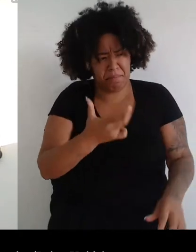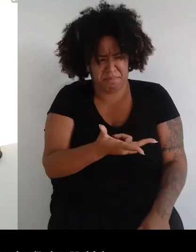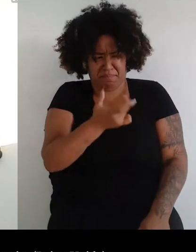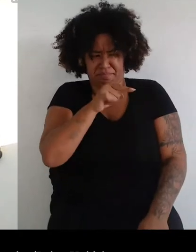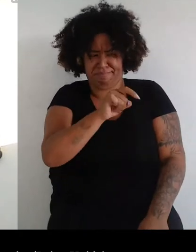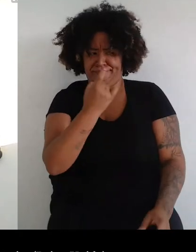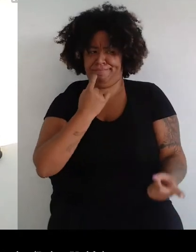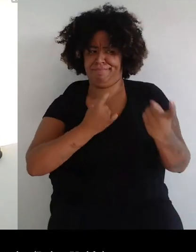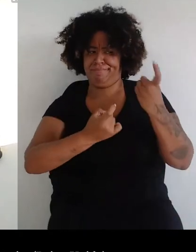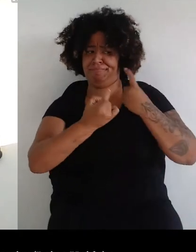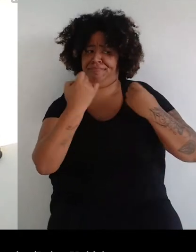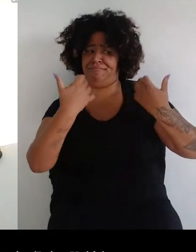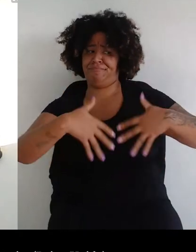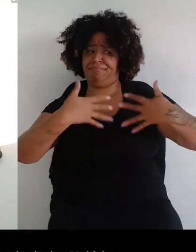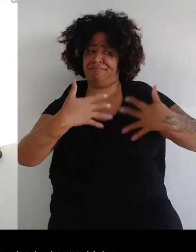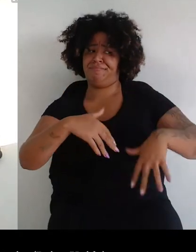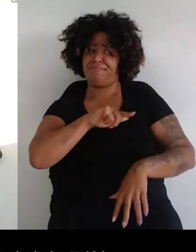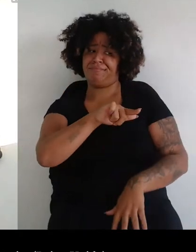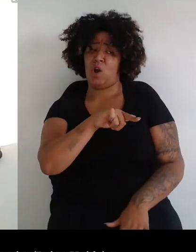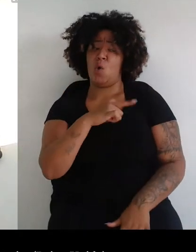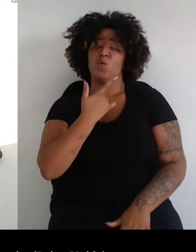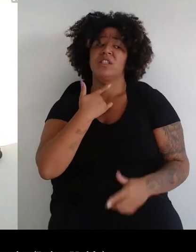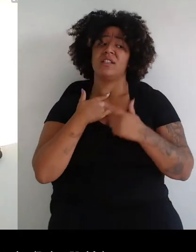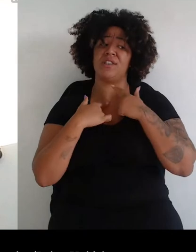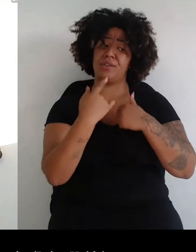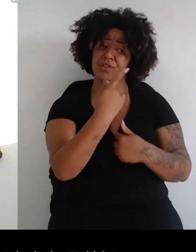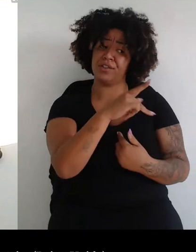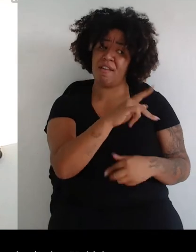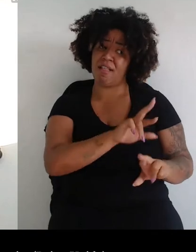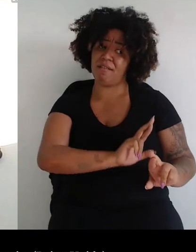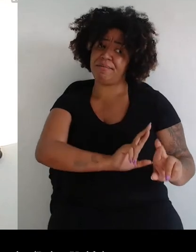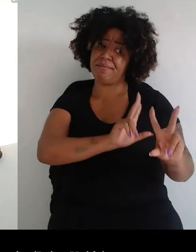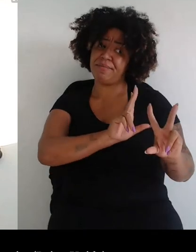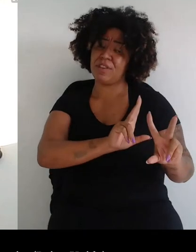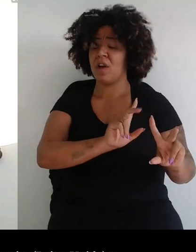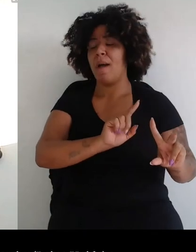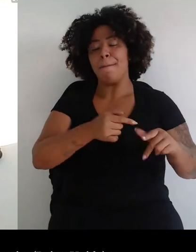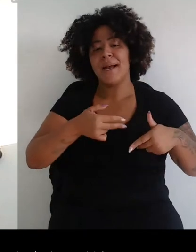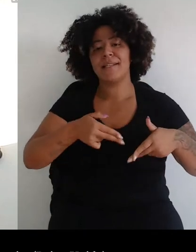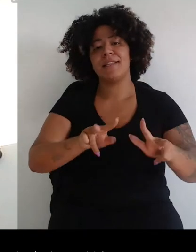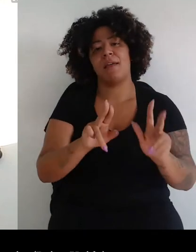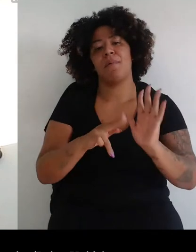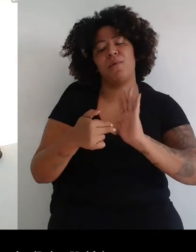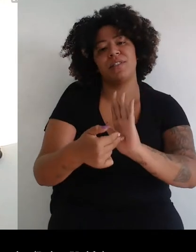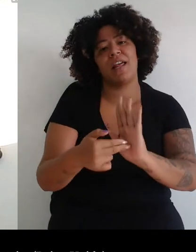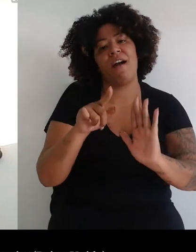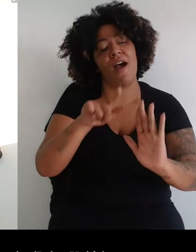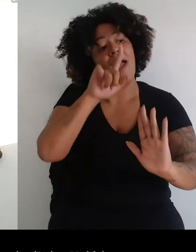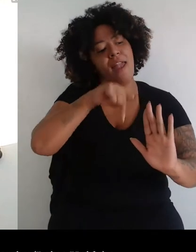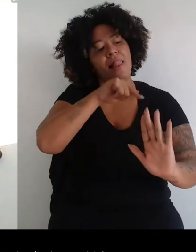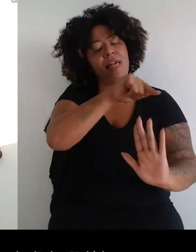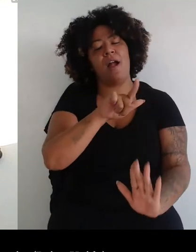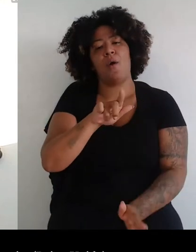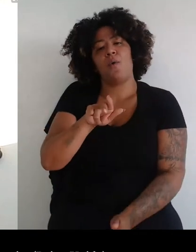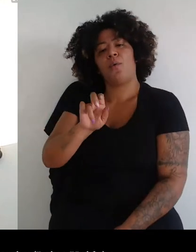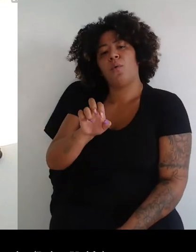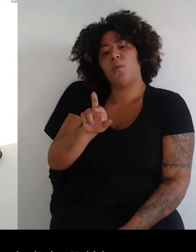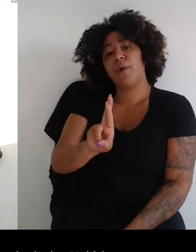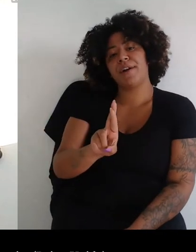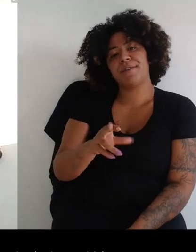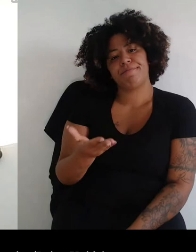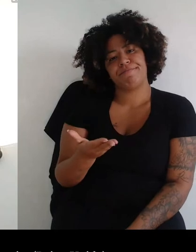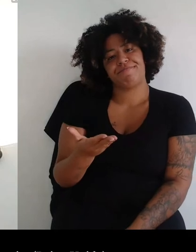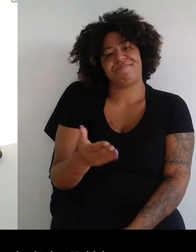ponto de vista sexual ou que a pessoa fosse crer de certa maneira eu trabalho